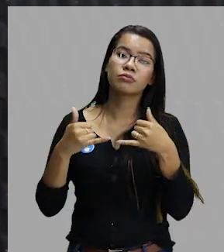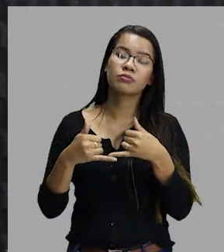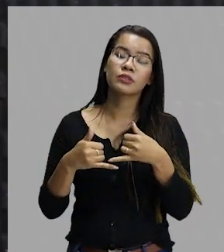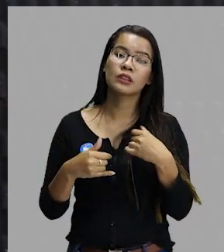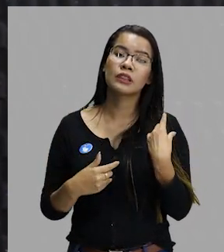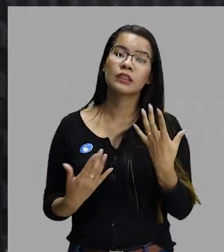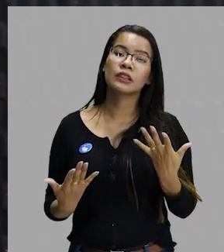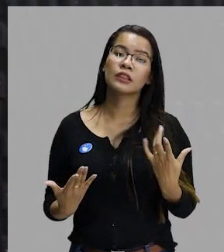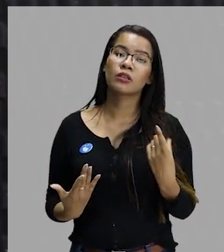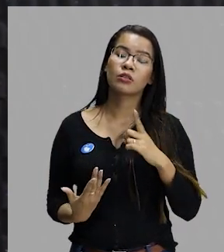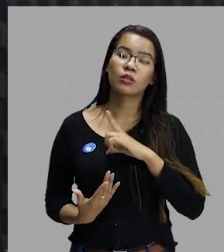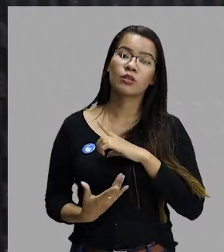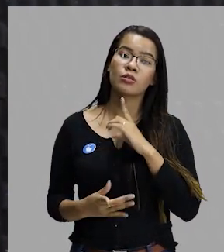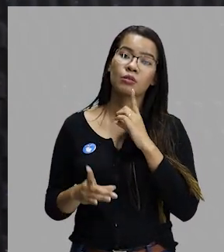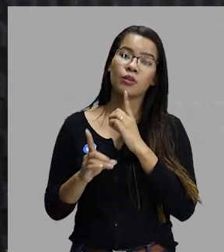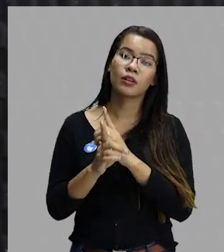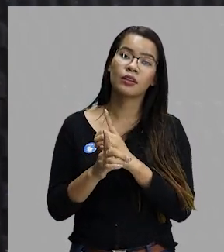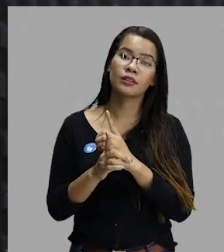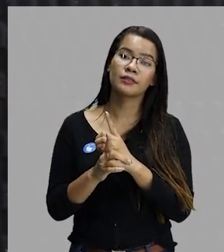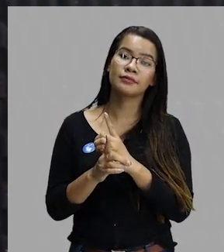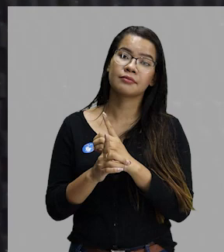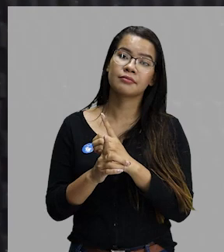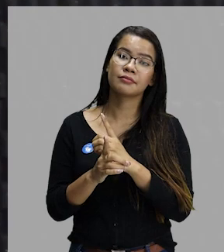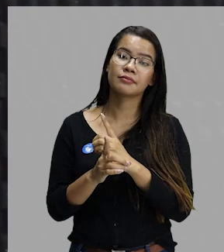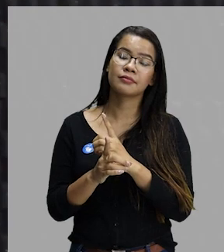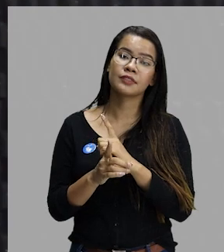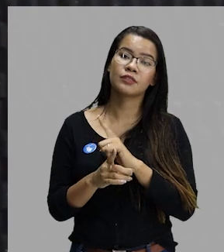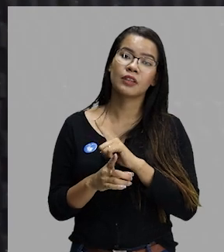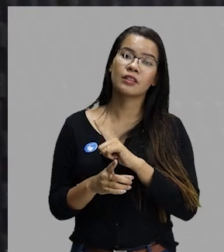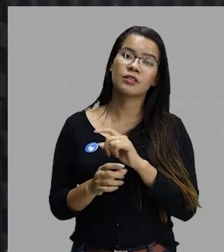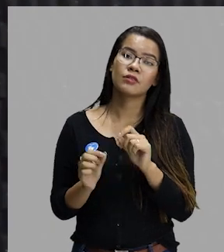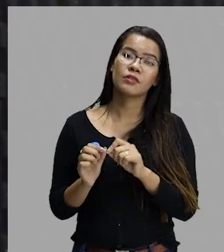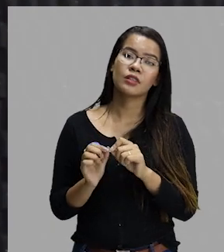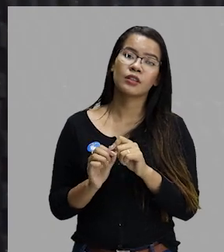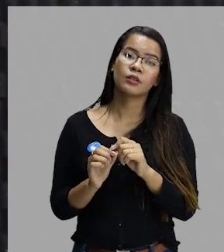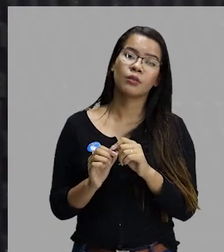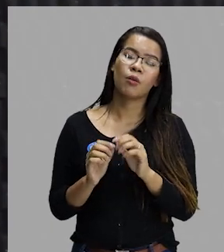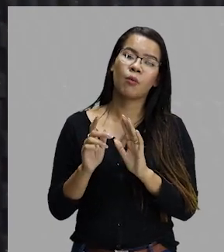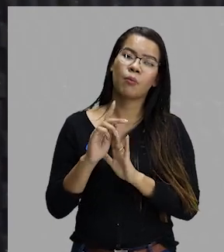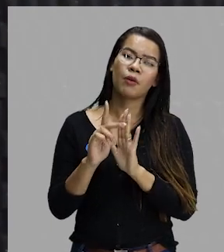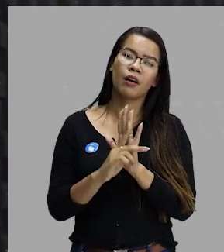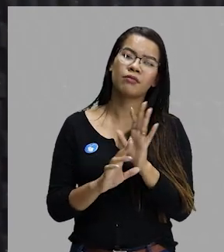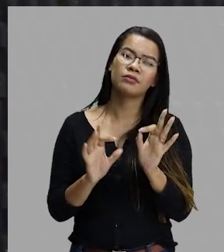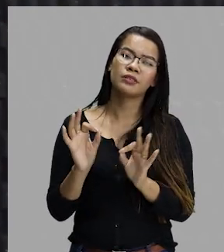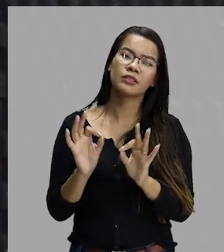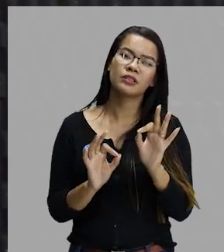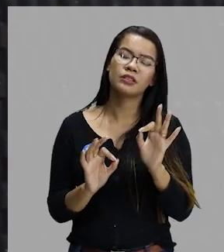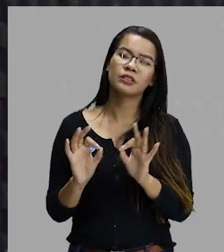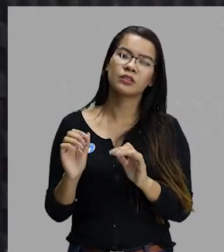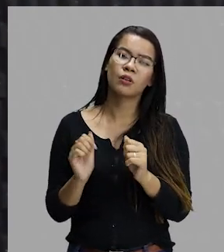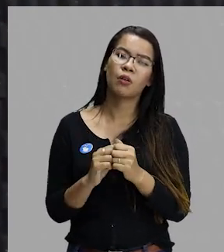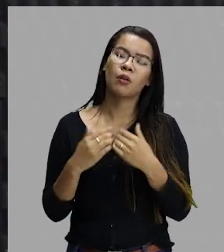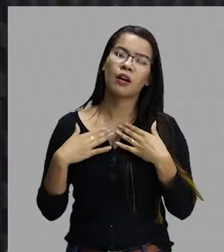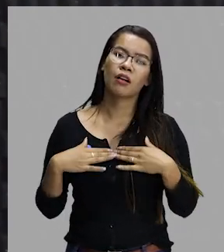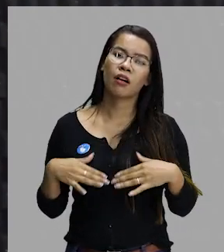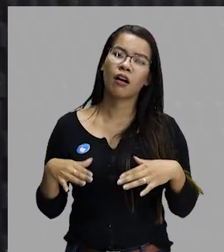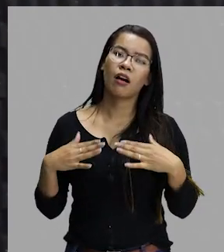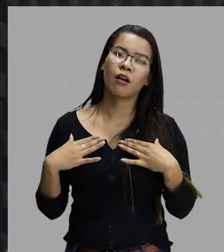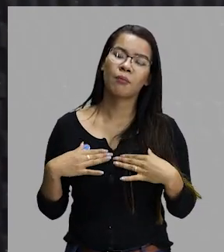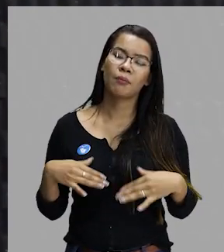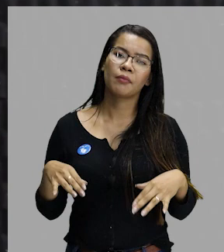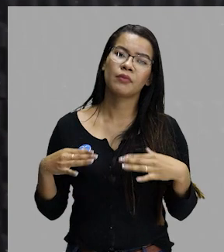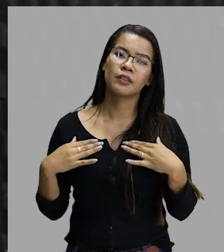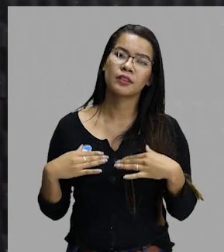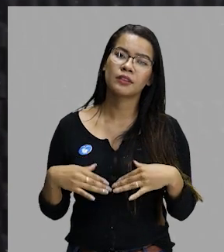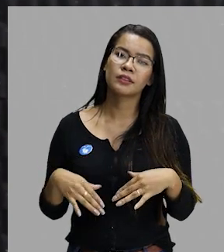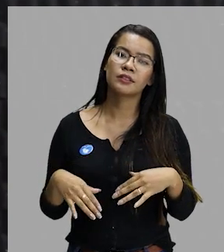E nós vamos encontrar aqui, ó, se nós tivéssemos feito o plano cartesiano certinho, com calma, medido, a gente não mediu certinho,